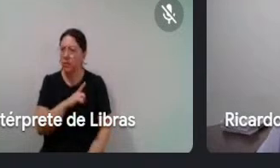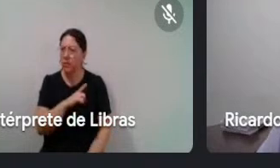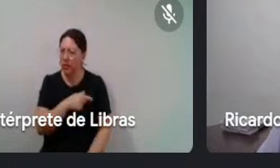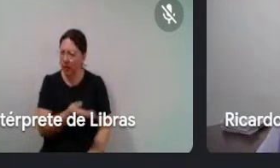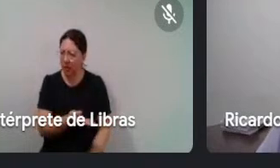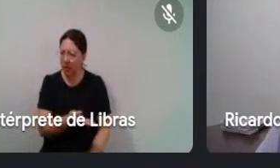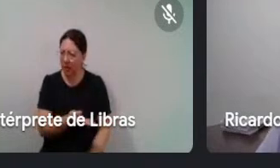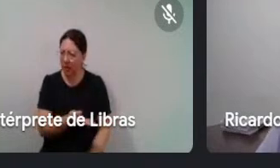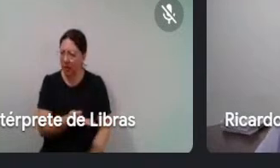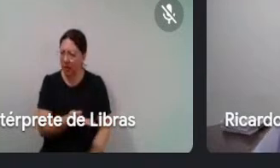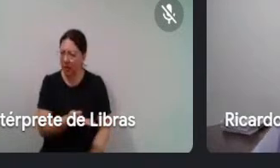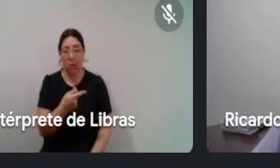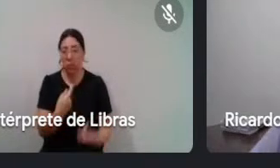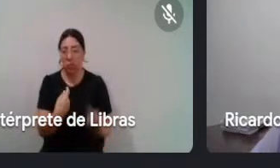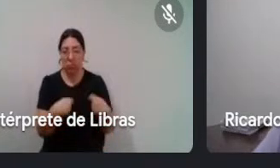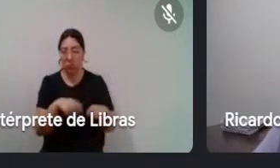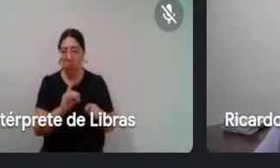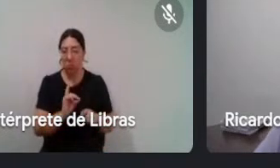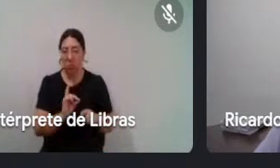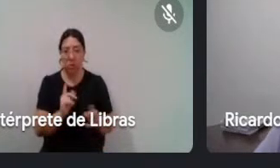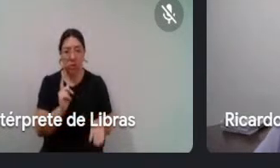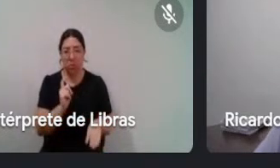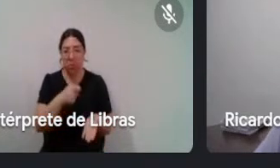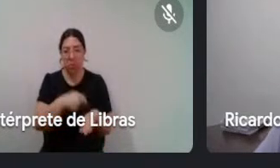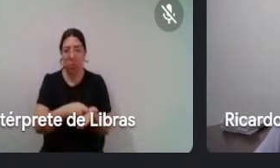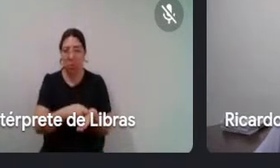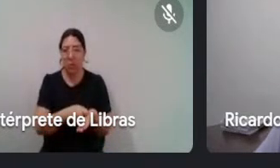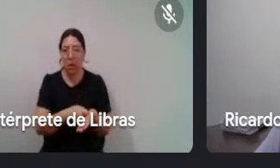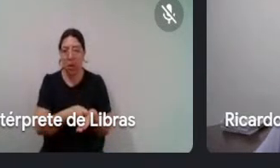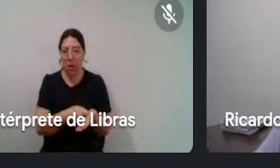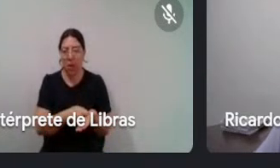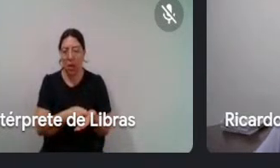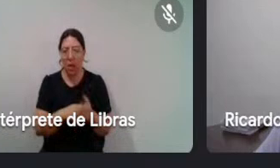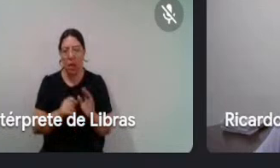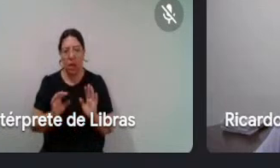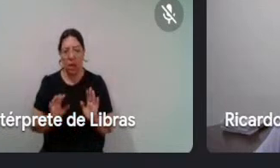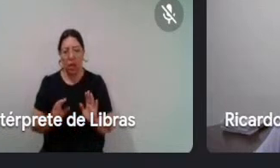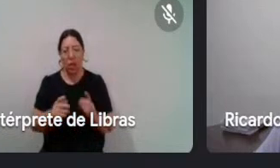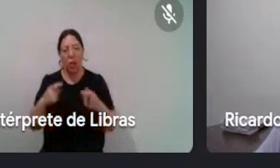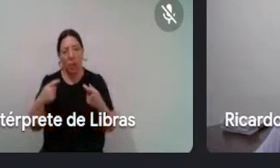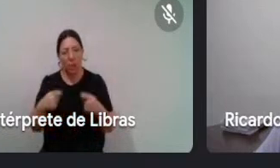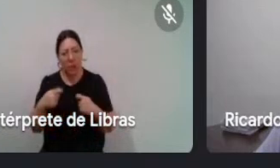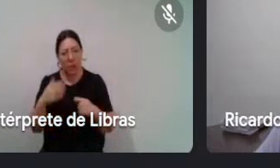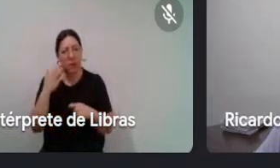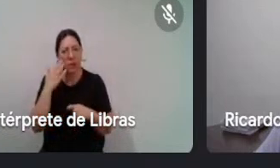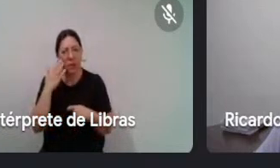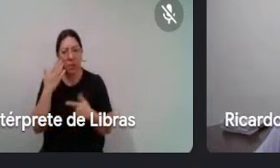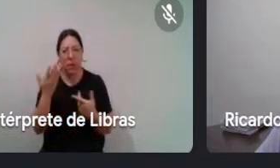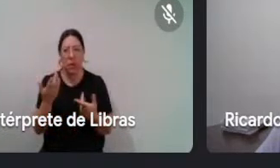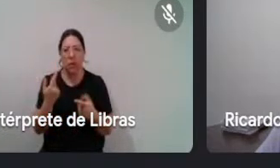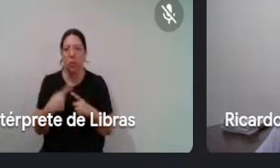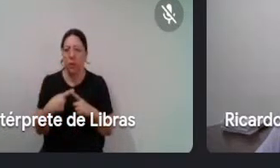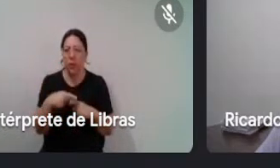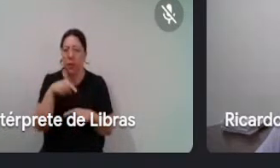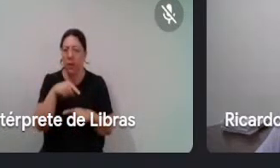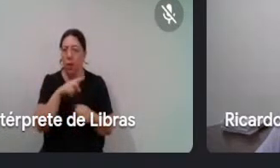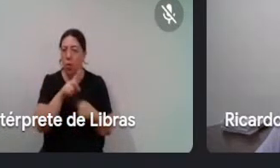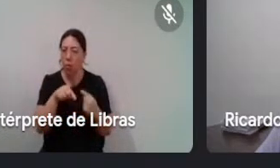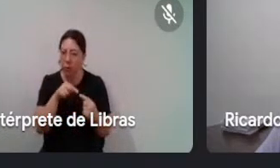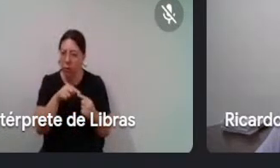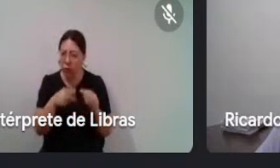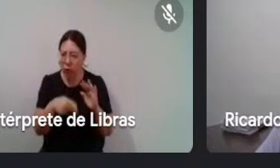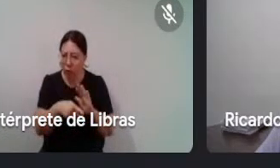do veículo diz respeito às finalidades próprias do partido político. Então,